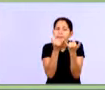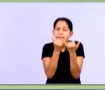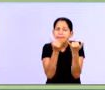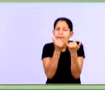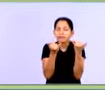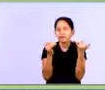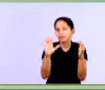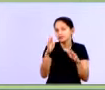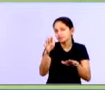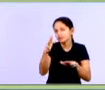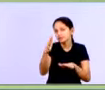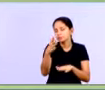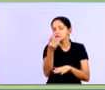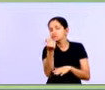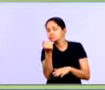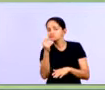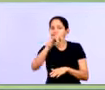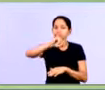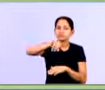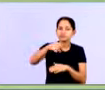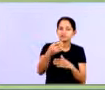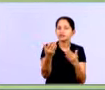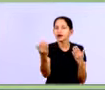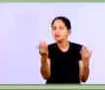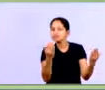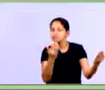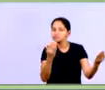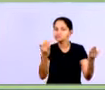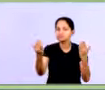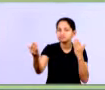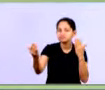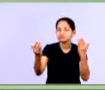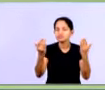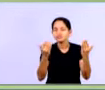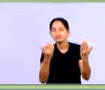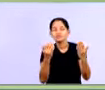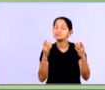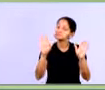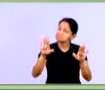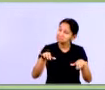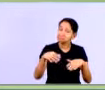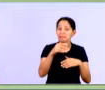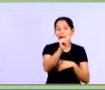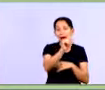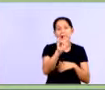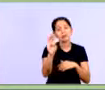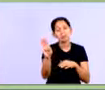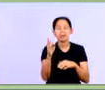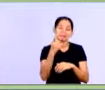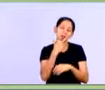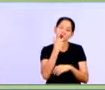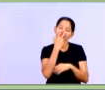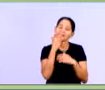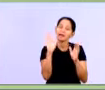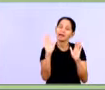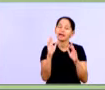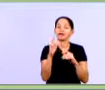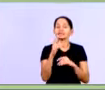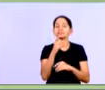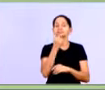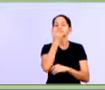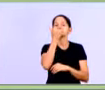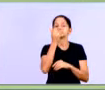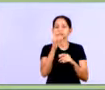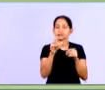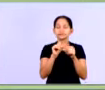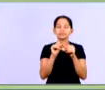de custo de oportunidade, né? Do que você deixaria de ganhar se fizesse outro investimento. A taxa mínima de oportunidade, de atratividade, tem